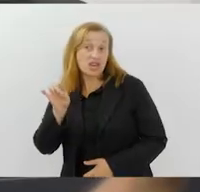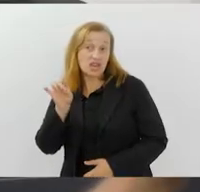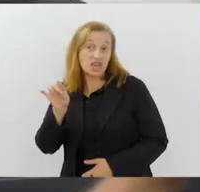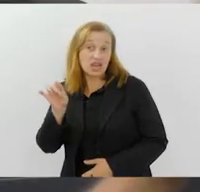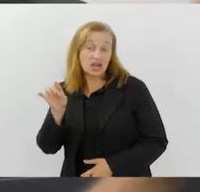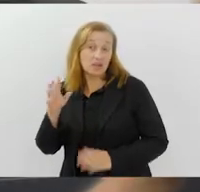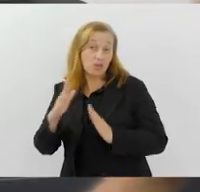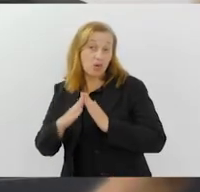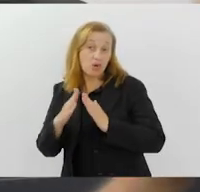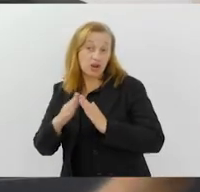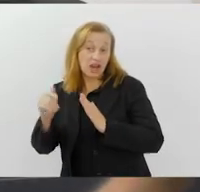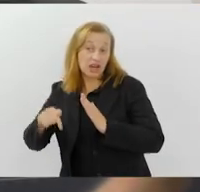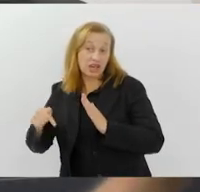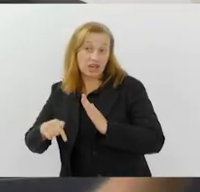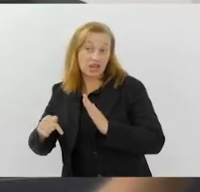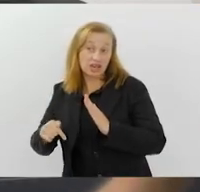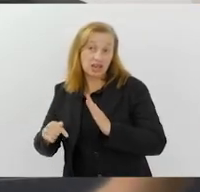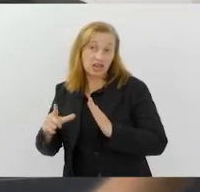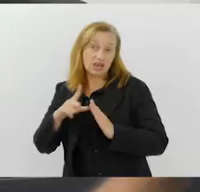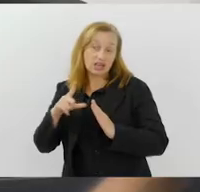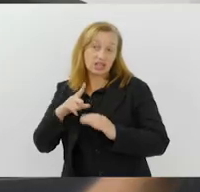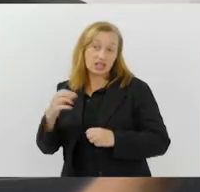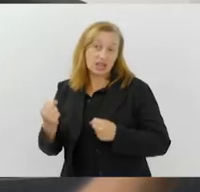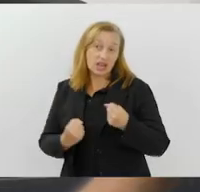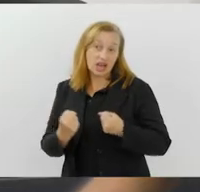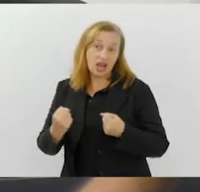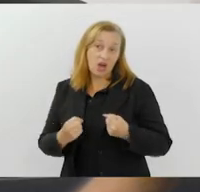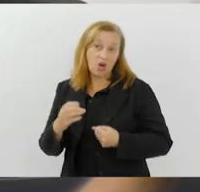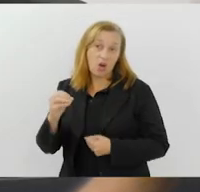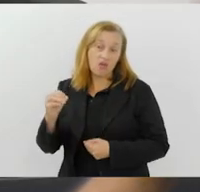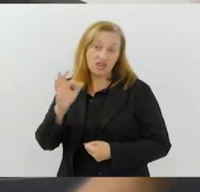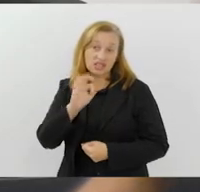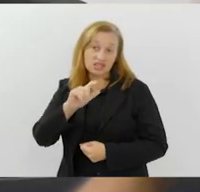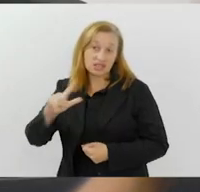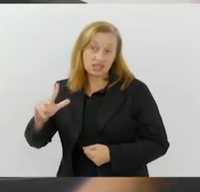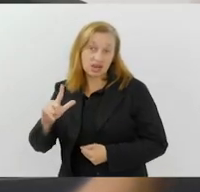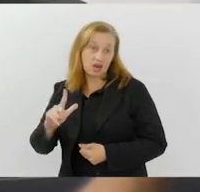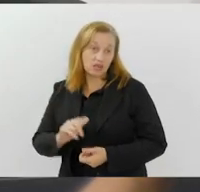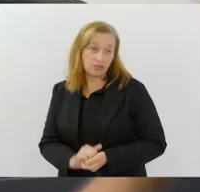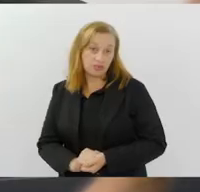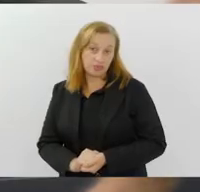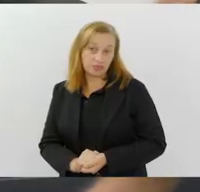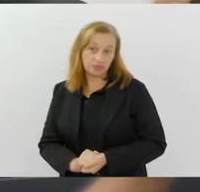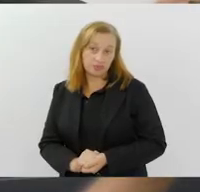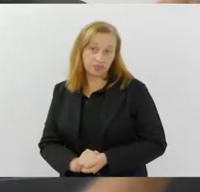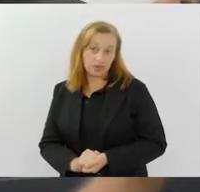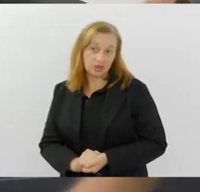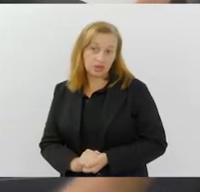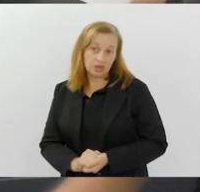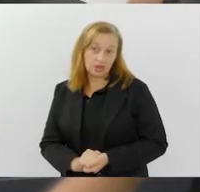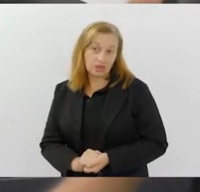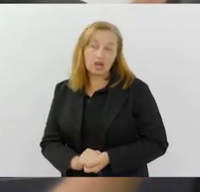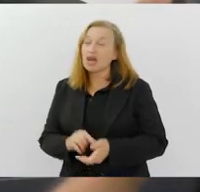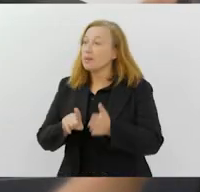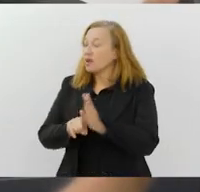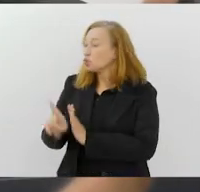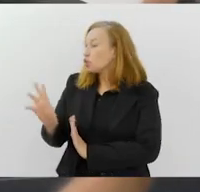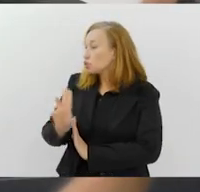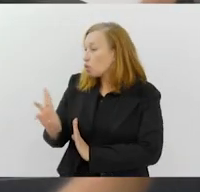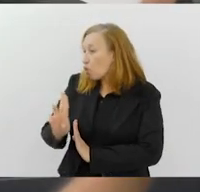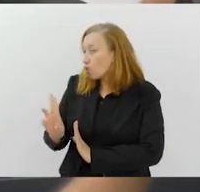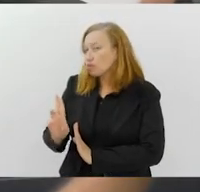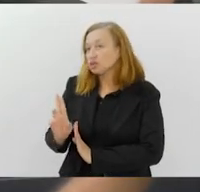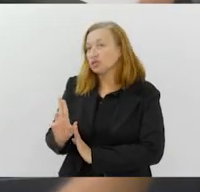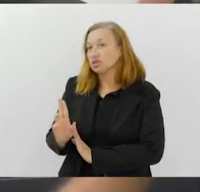ele ele ele é Ó ele tem carro oficial olha como é que o cara fo ele tem carro oficial ele me perguntou meu nome ele me